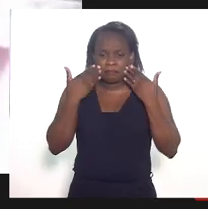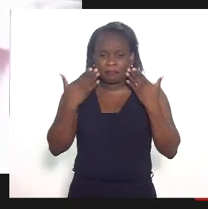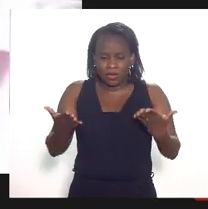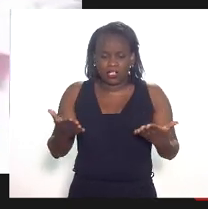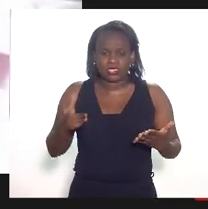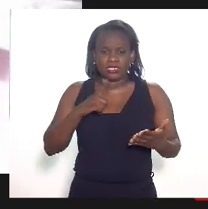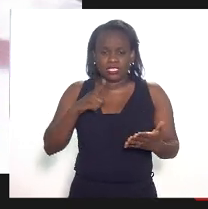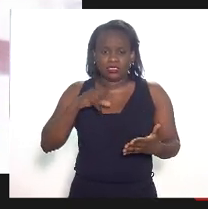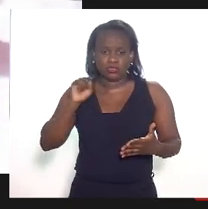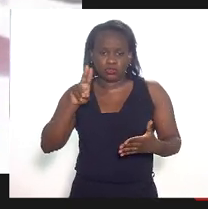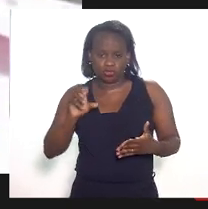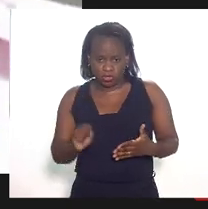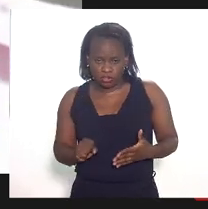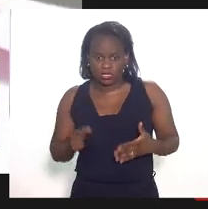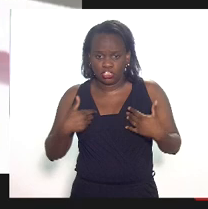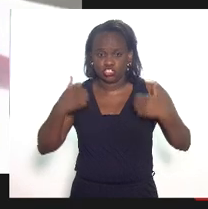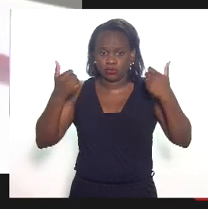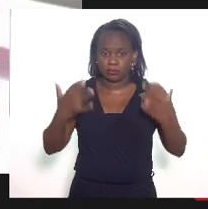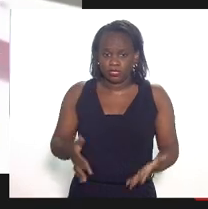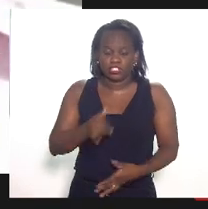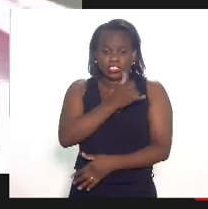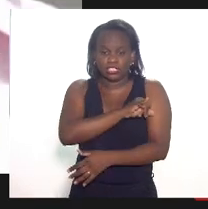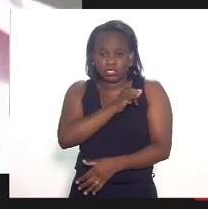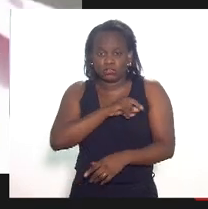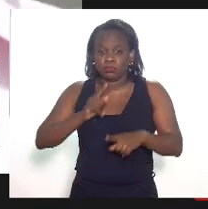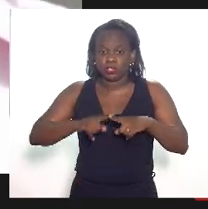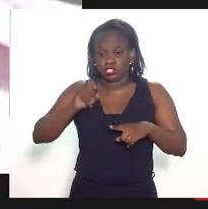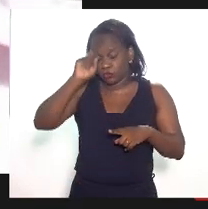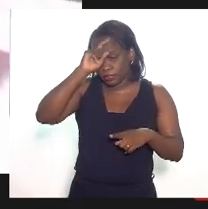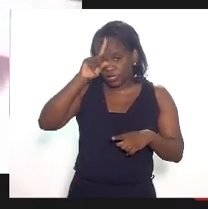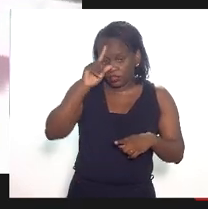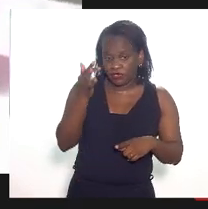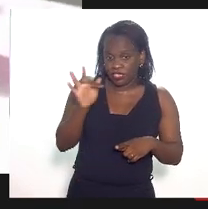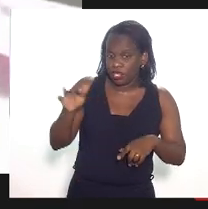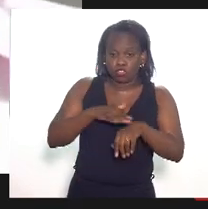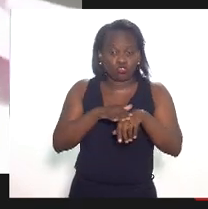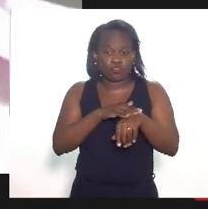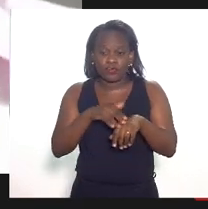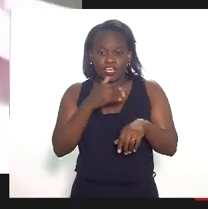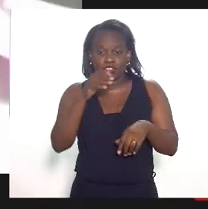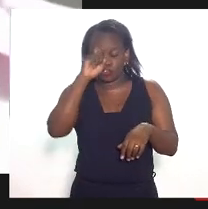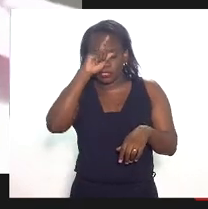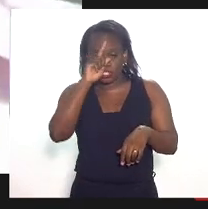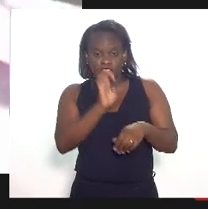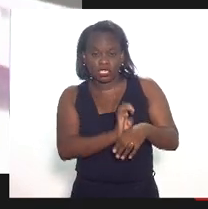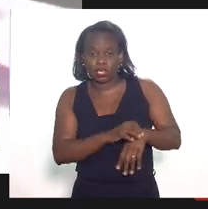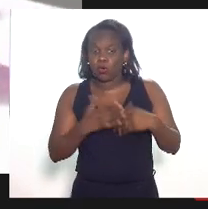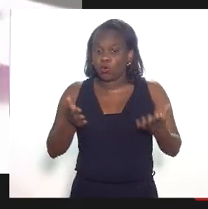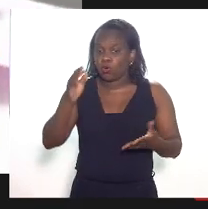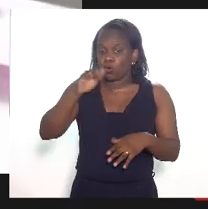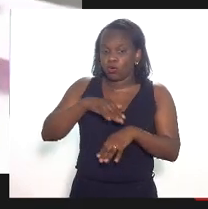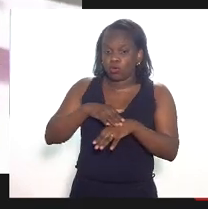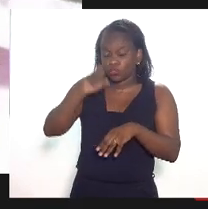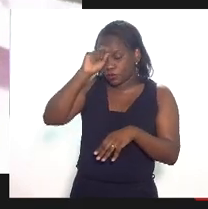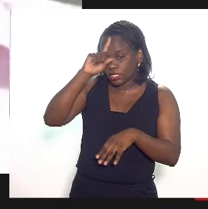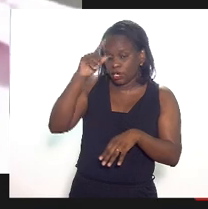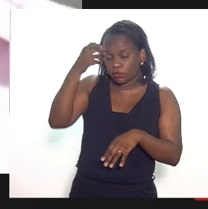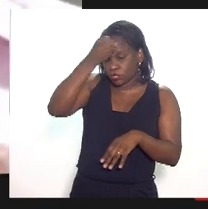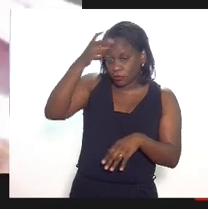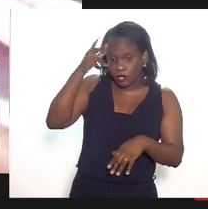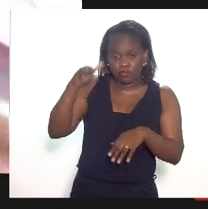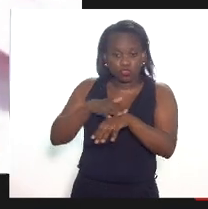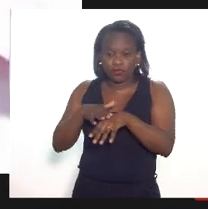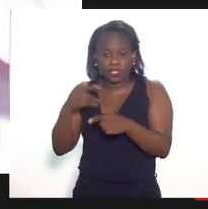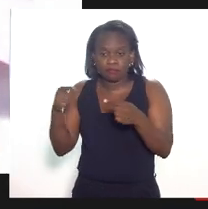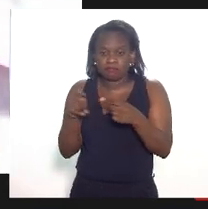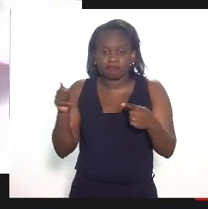nosso sistema de saúde. E eu falo aqui do Rio de Janeiro, é o Hospital Federal que não conversa com o Hospital Estadual, que não conversa com o Hospital Municipal, não há